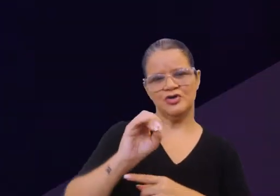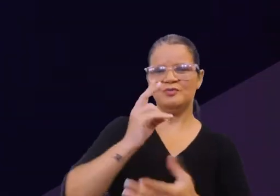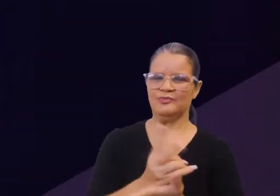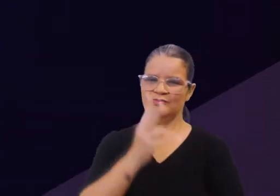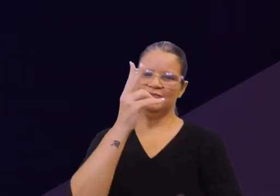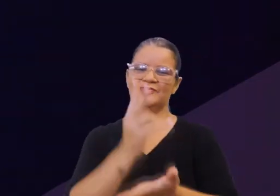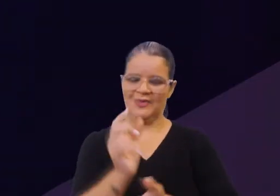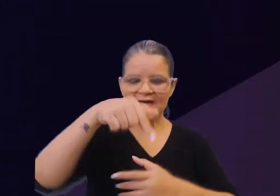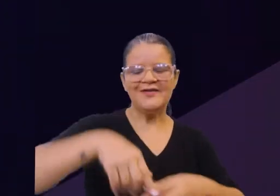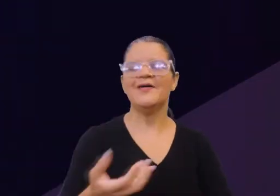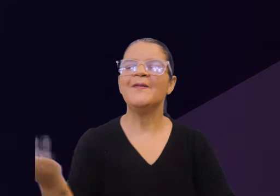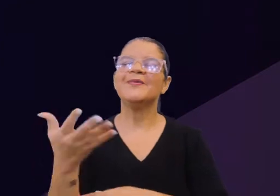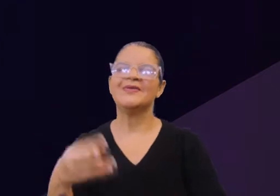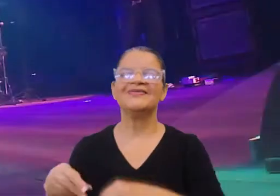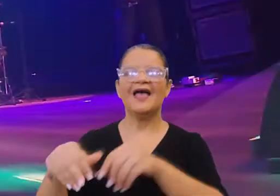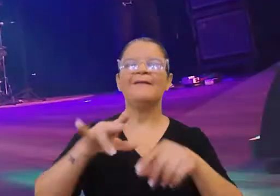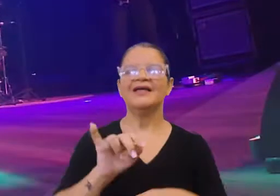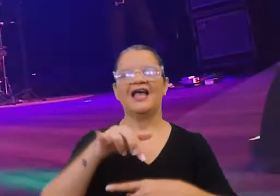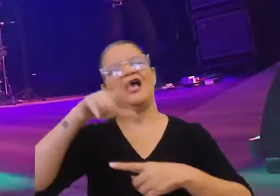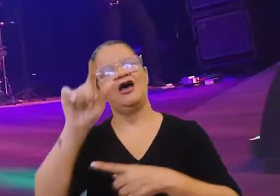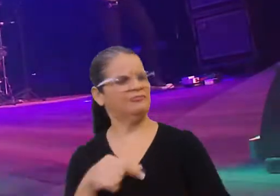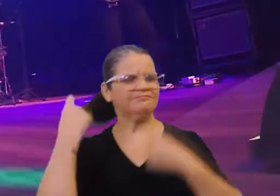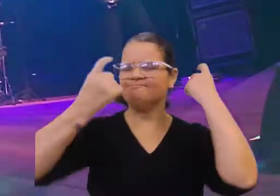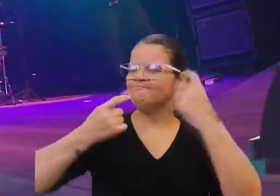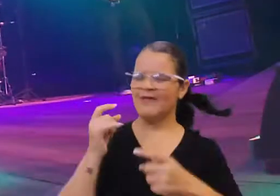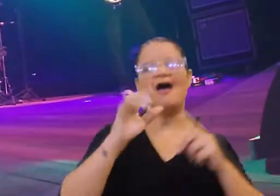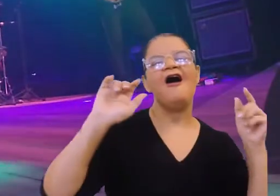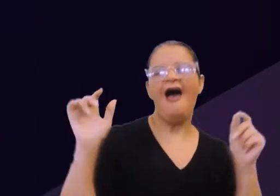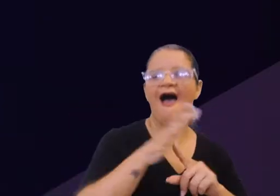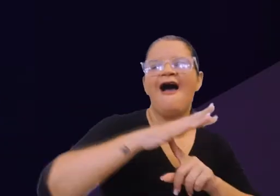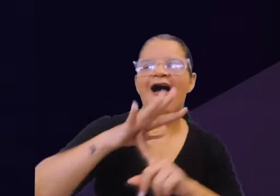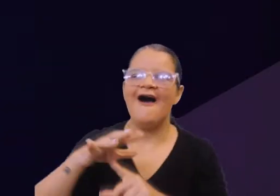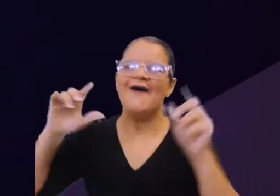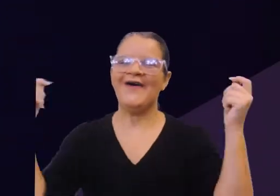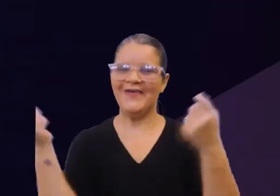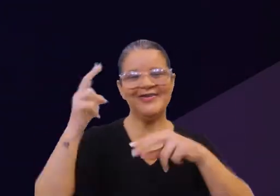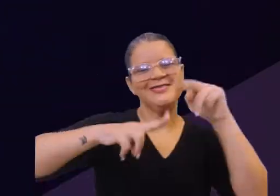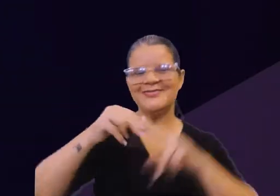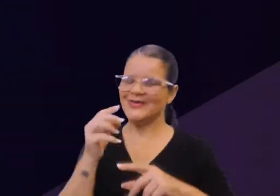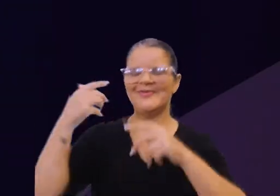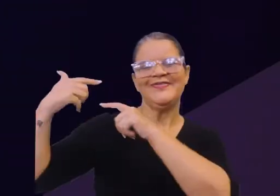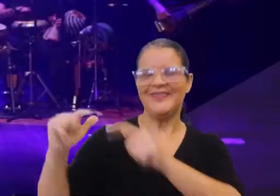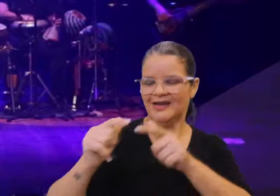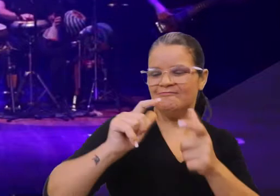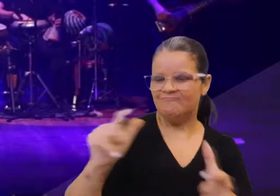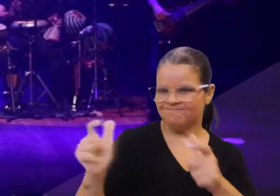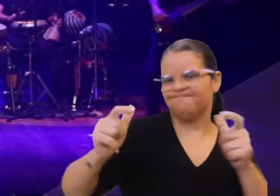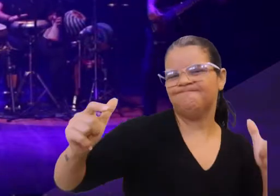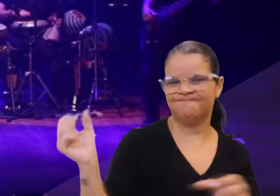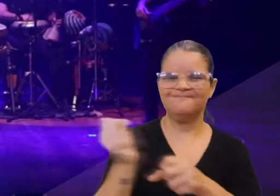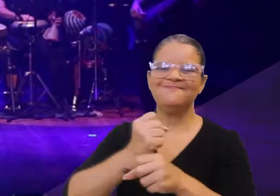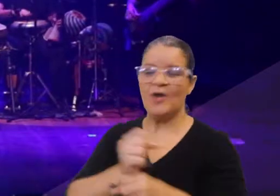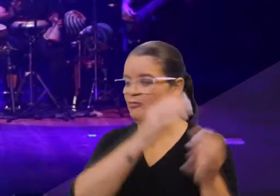aqui, fazendo a terra produzir, que tal mandar caru. Não se preocupe em ter na feira de Caruaru. O São João é tradição, aumenta cada ano. Do alto